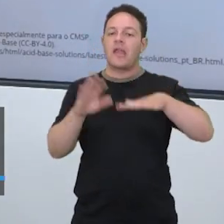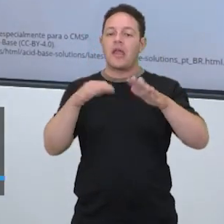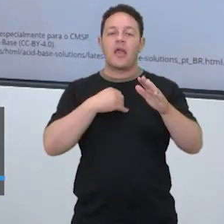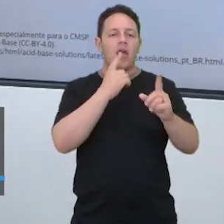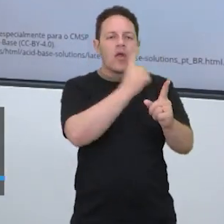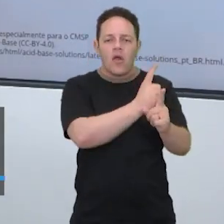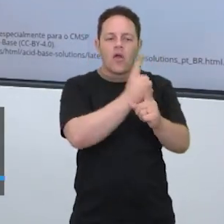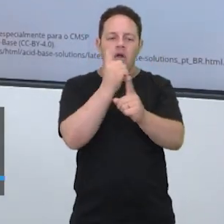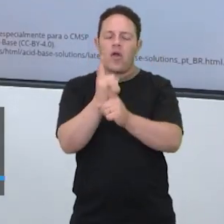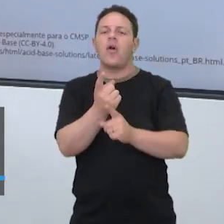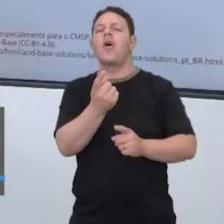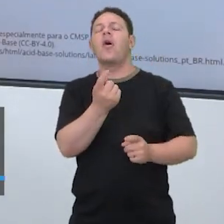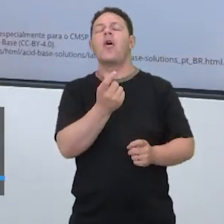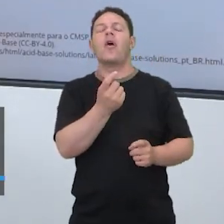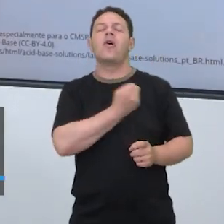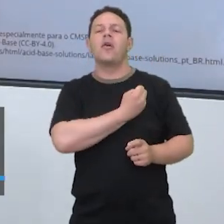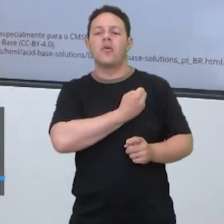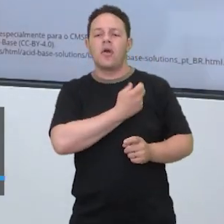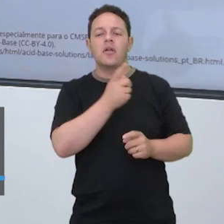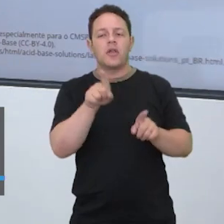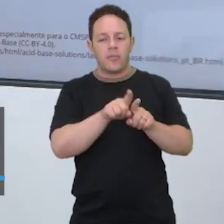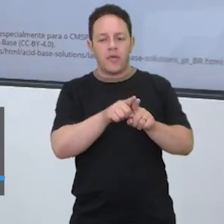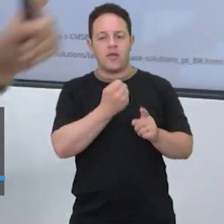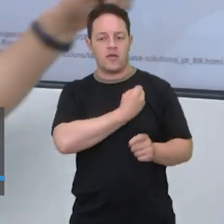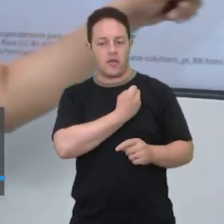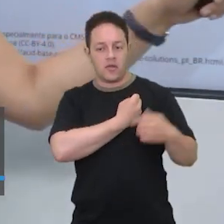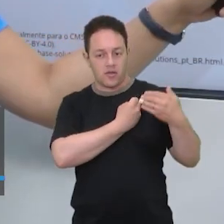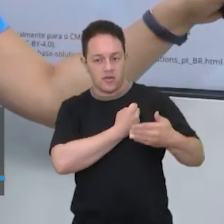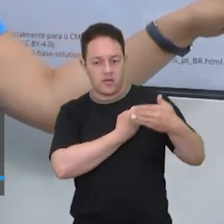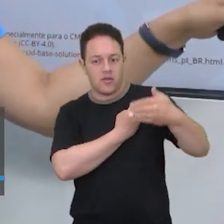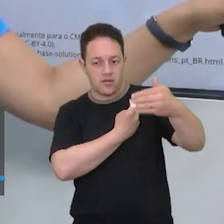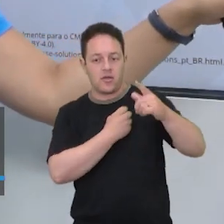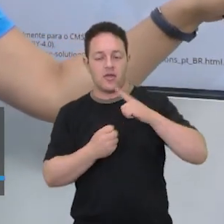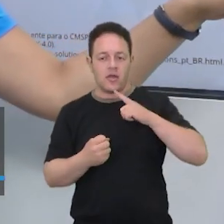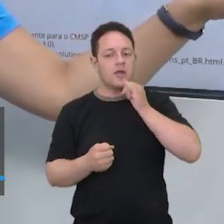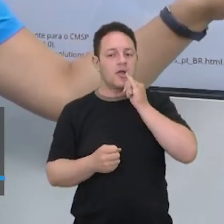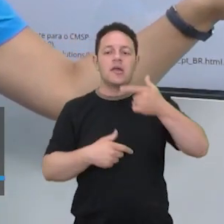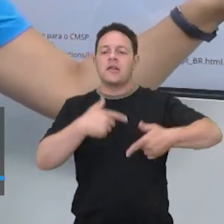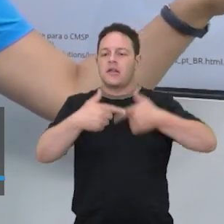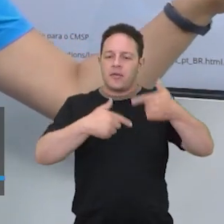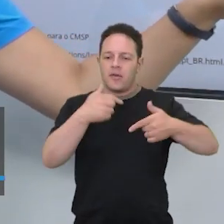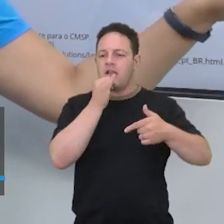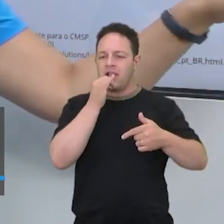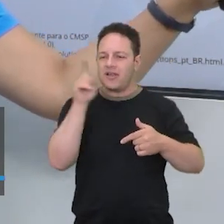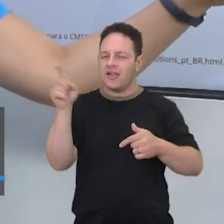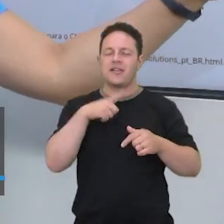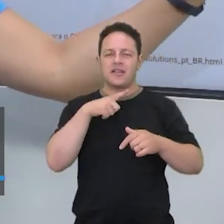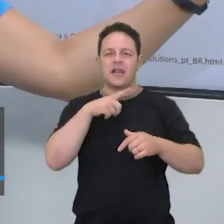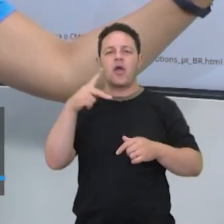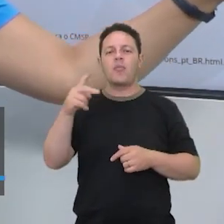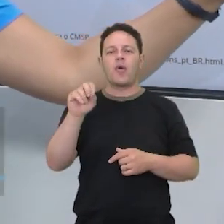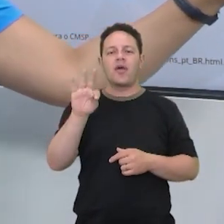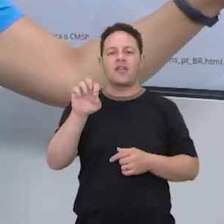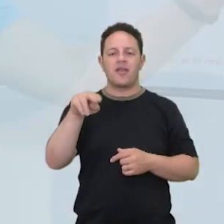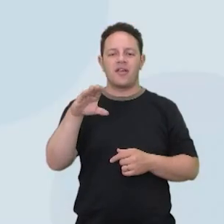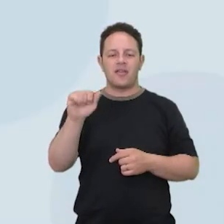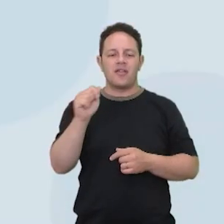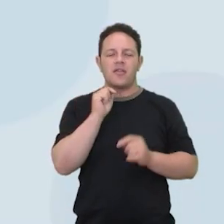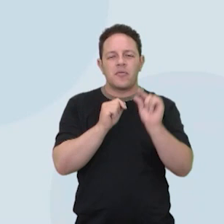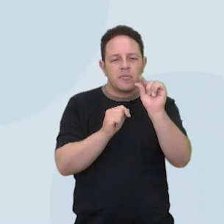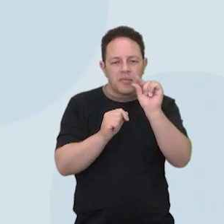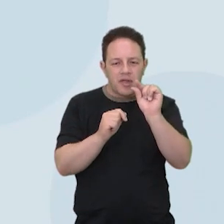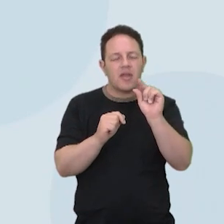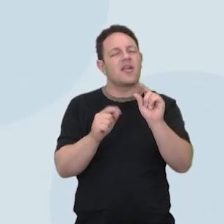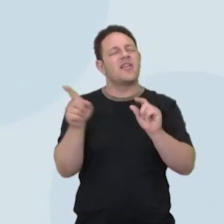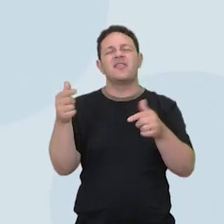e os valores constantes que a gente tem, trabalhar com potências bem pequenas, como vocês estão vendo, é muito